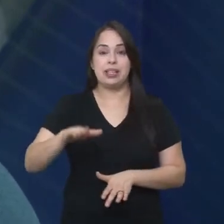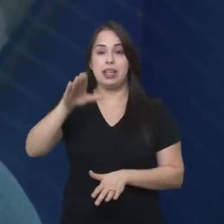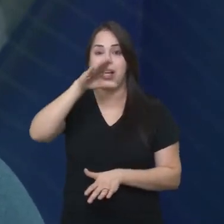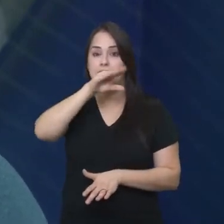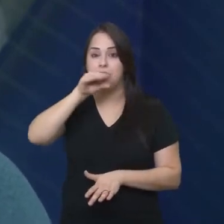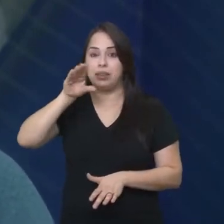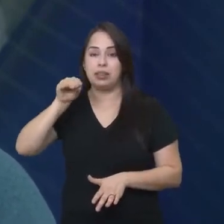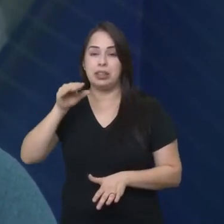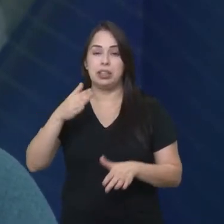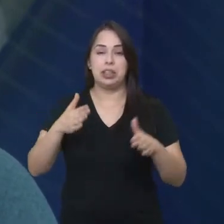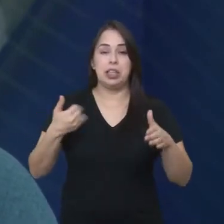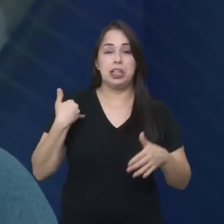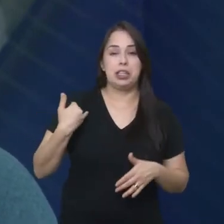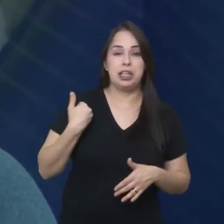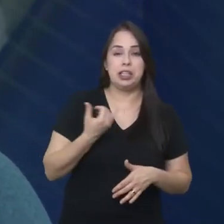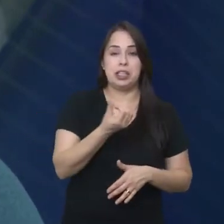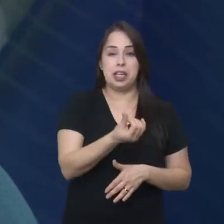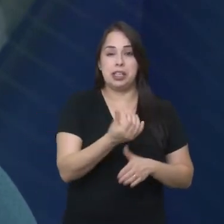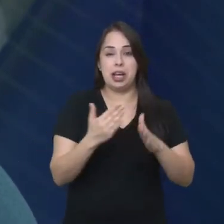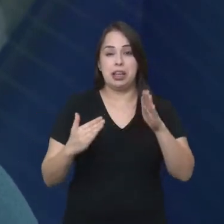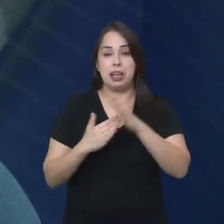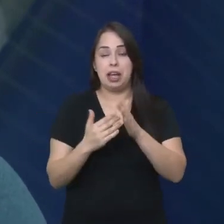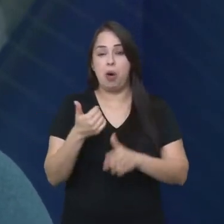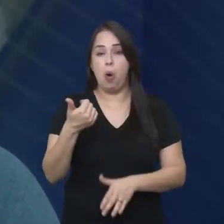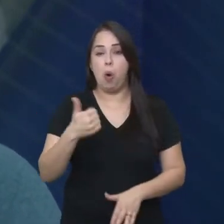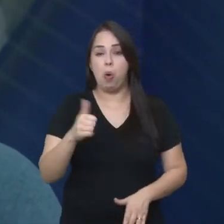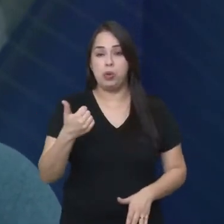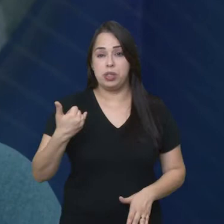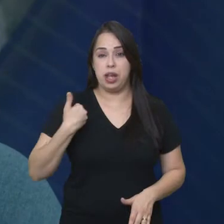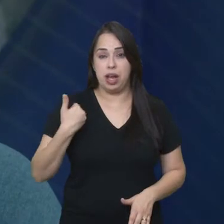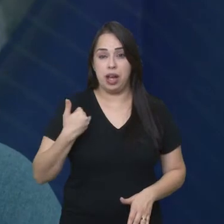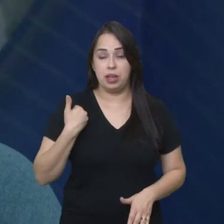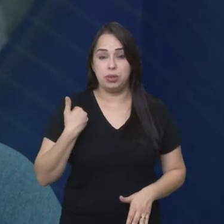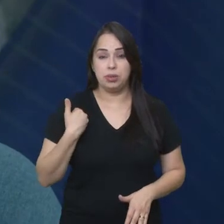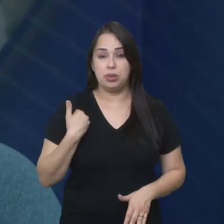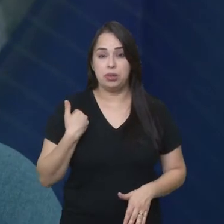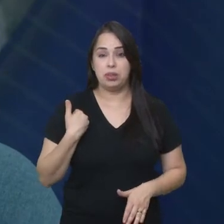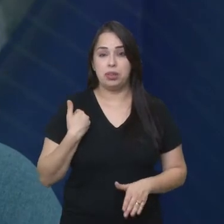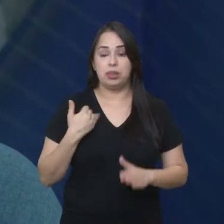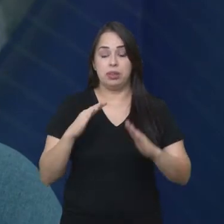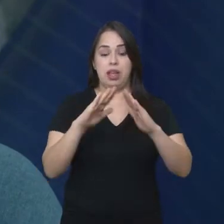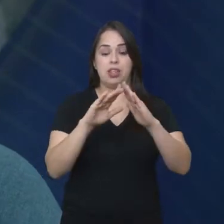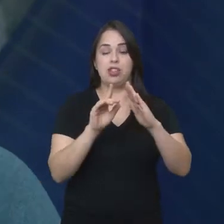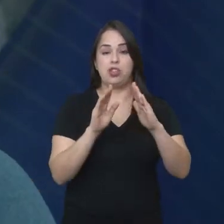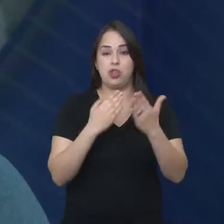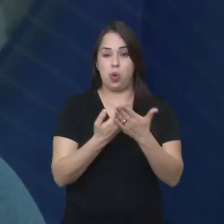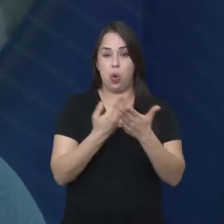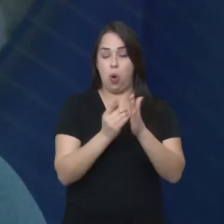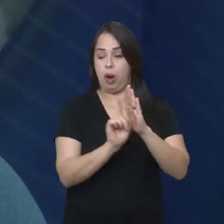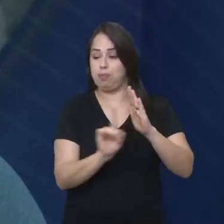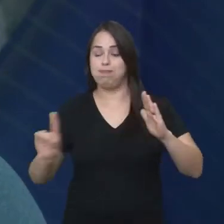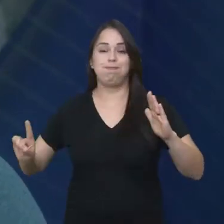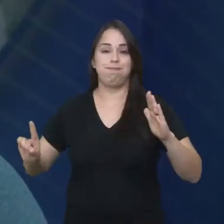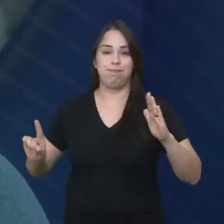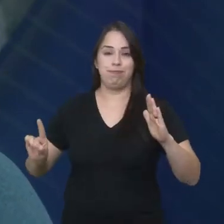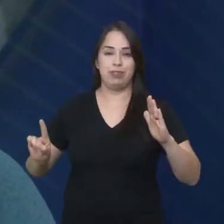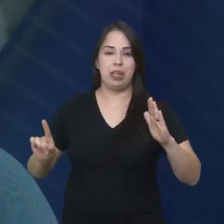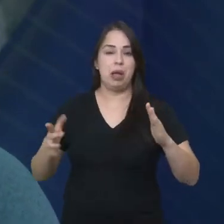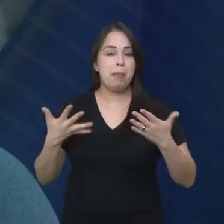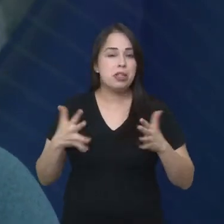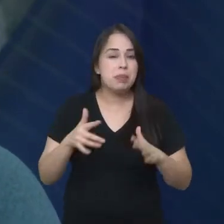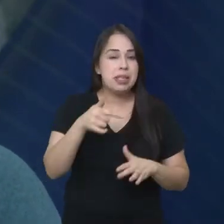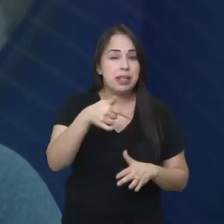anos estavam fora da escola em 2021. Um aumento de 171%